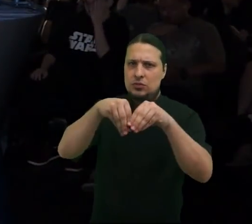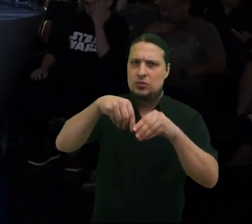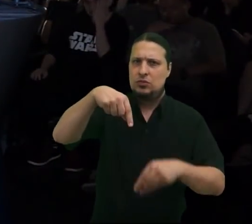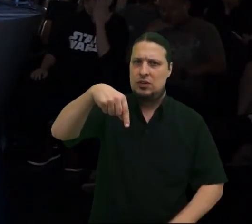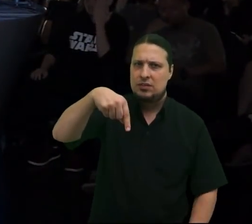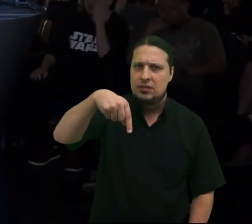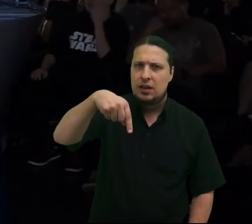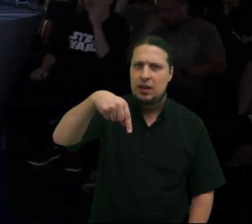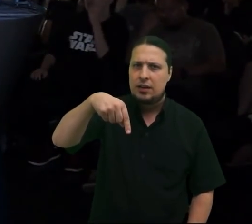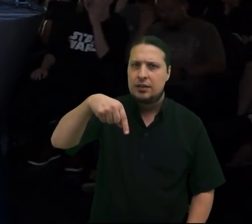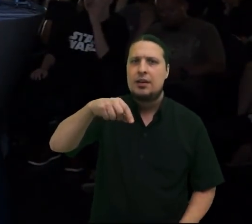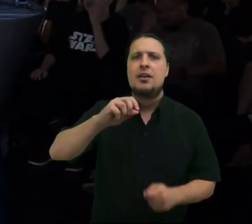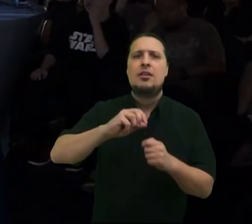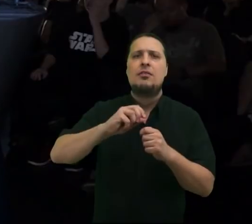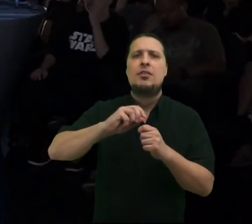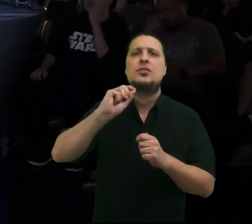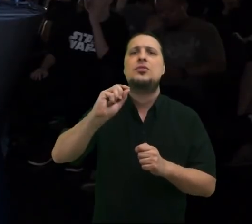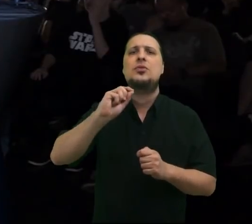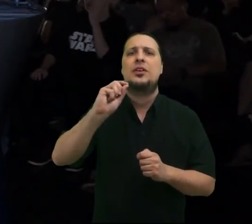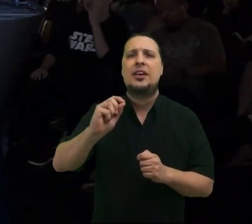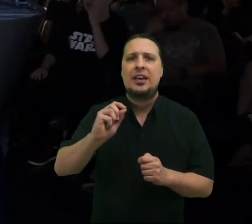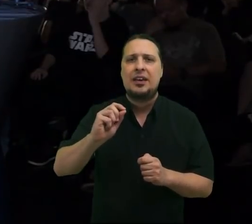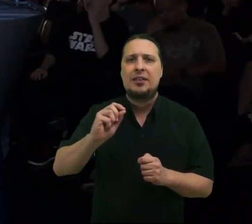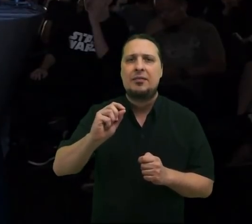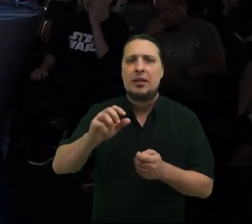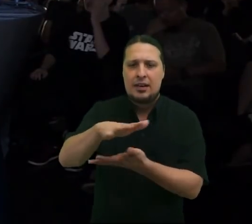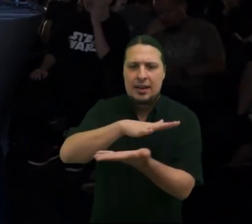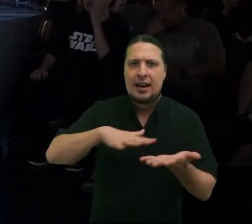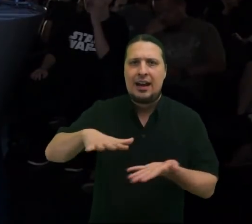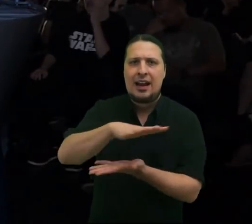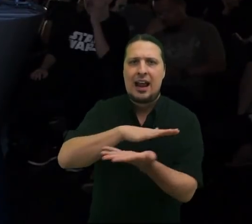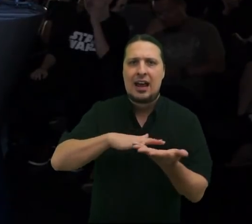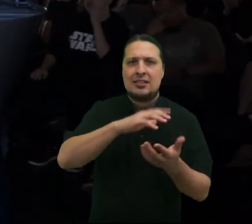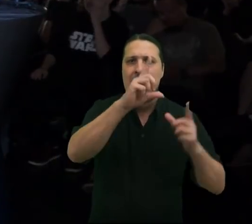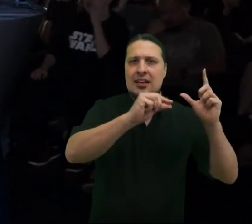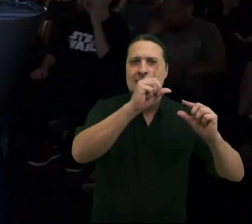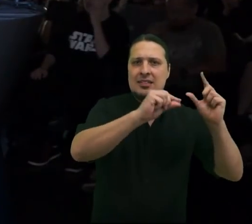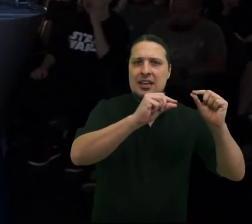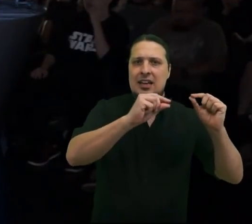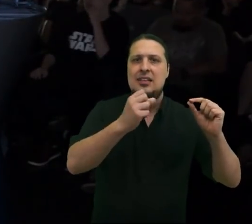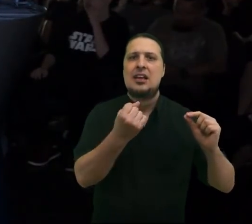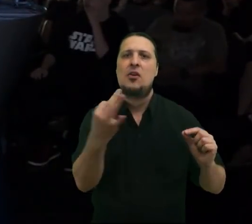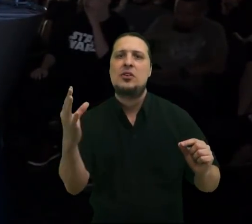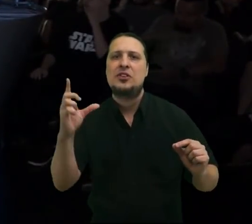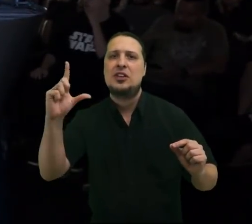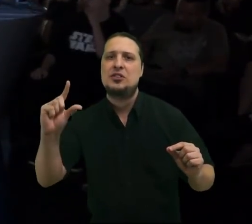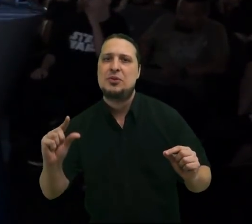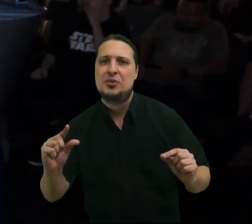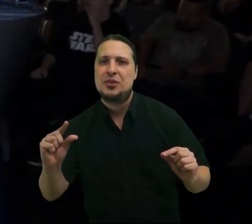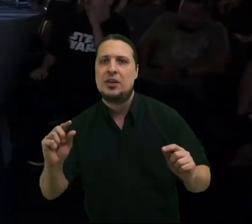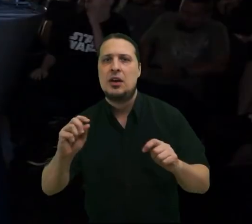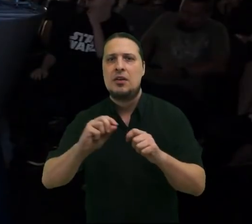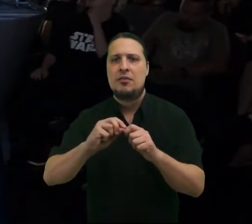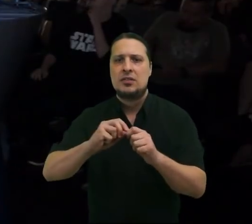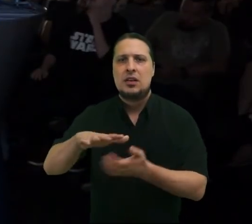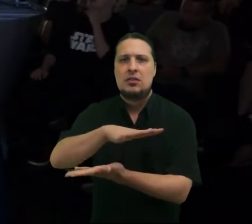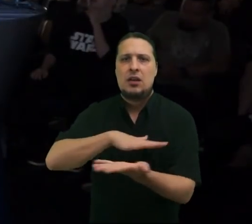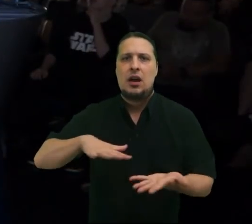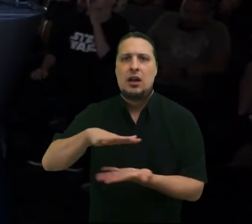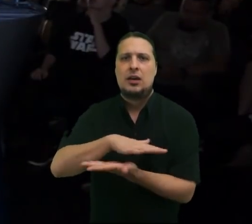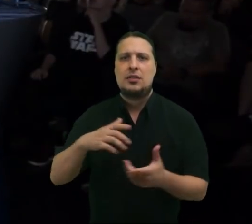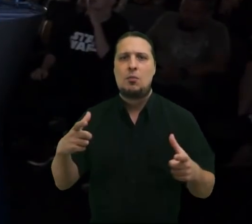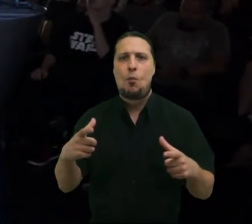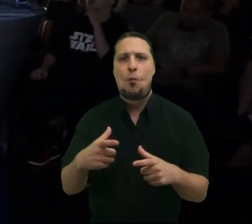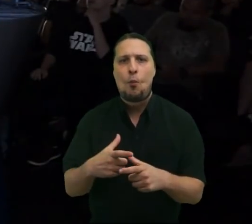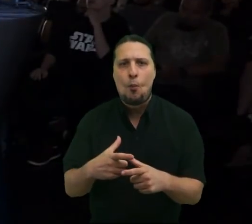meu quasar, tá? Ele vai assim, eu tenho lá o meu buraco negro no centro da galáxia, ele não está engolindo material.